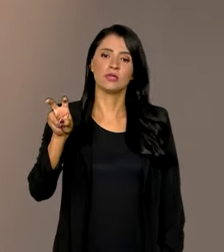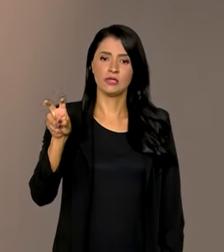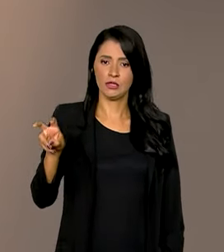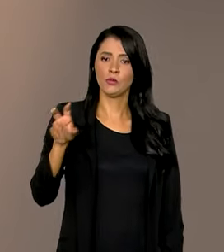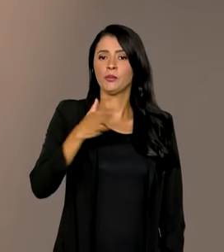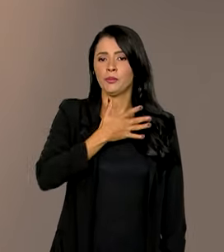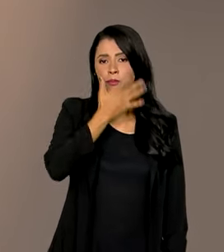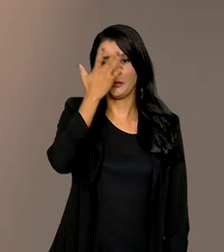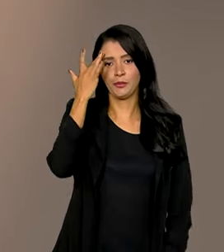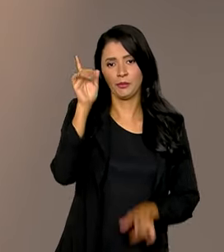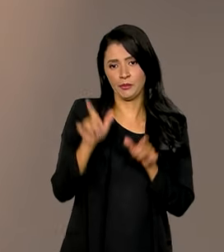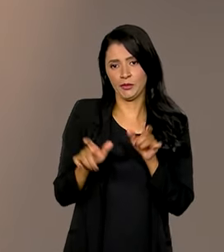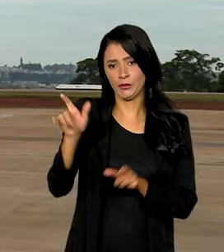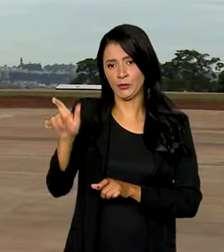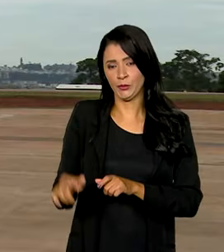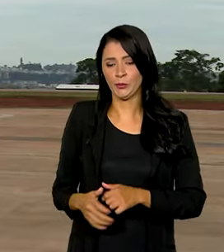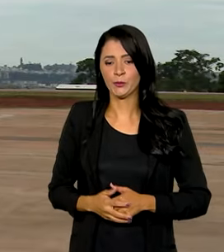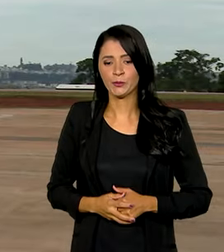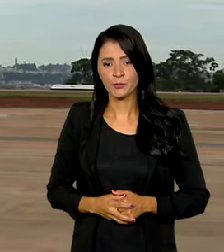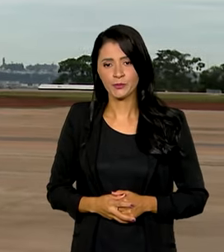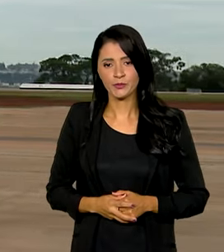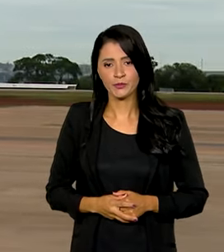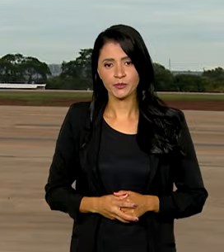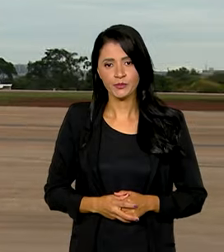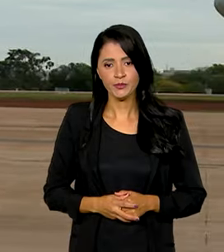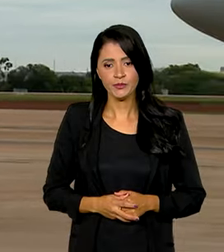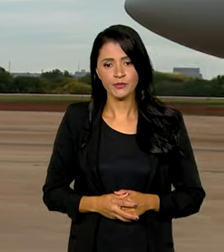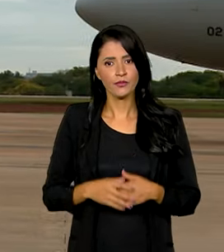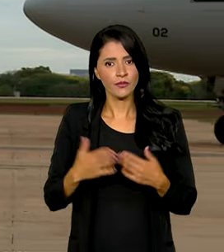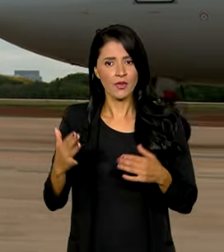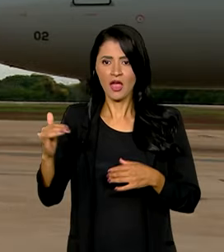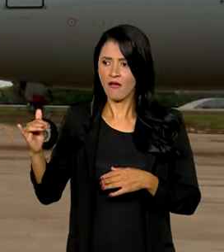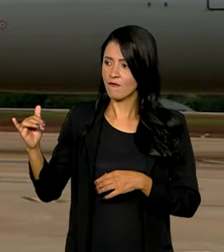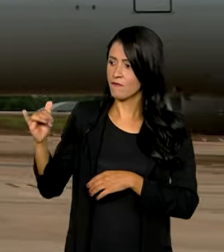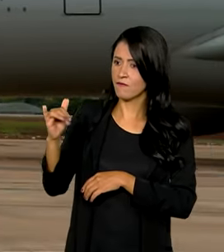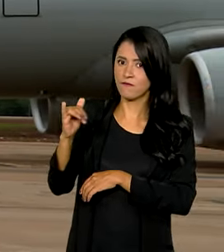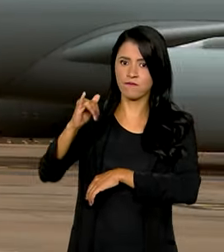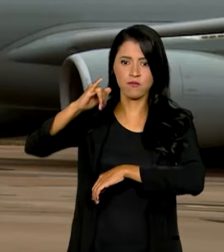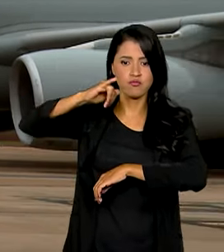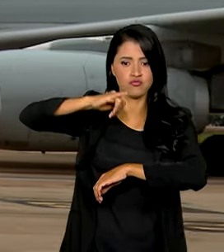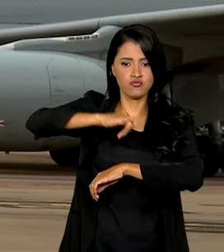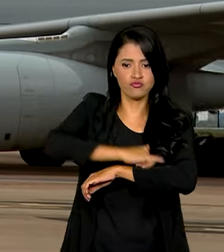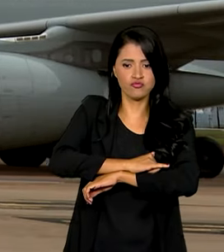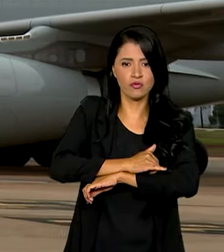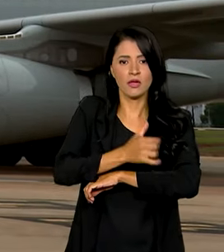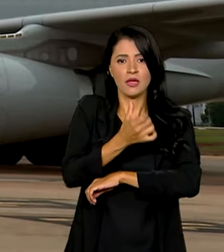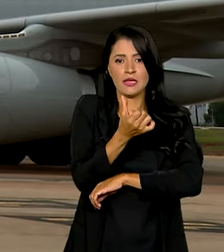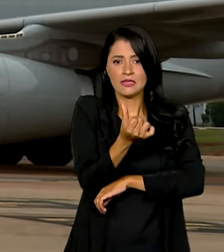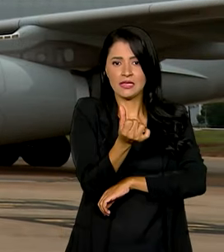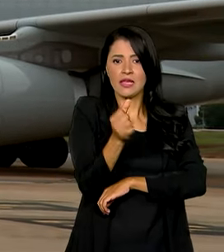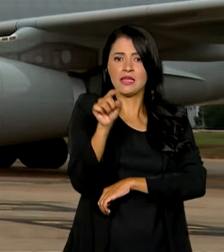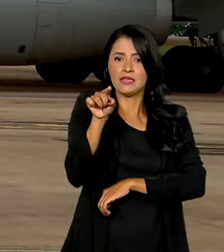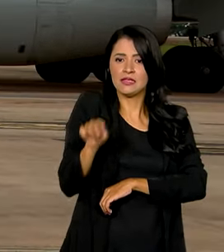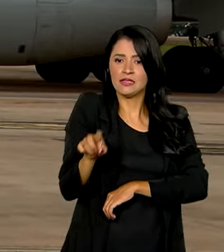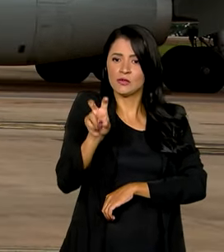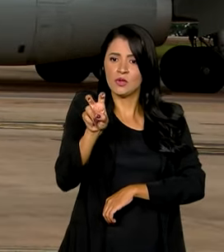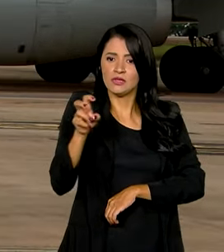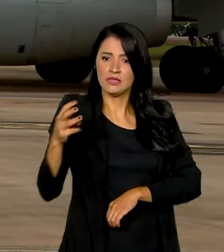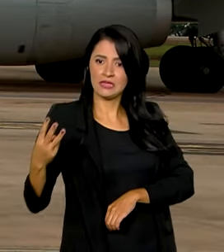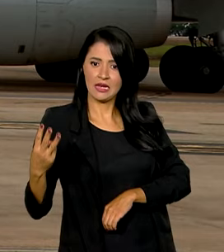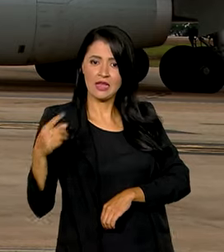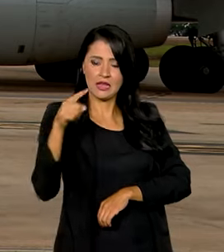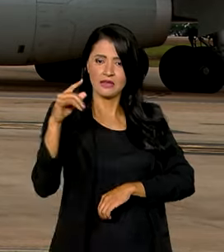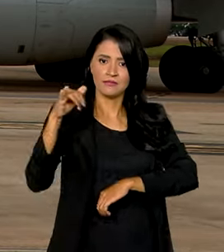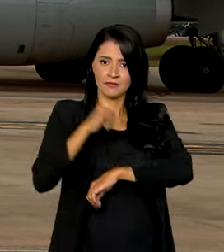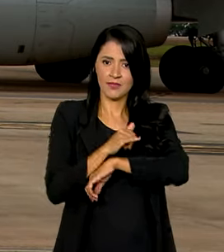1555 pessoas a aeronave pousou às 6:53 da manhã na base